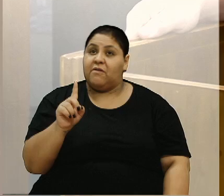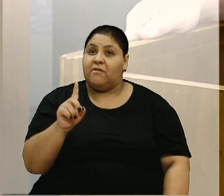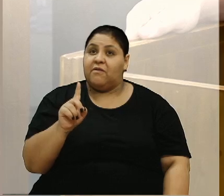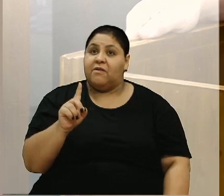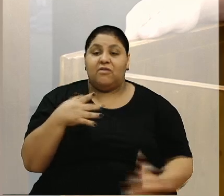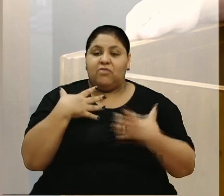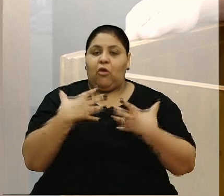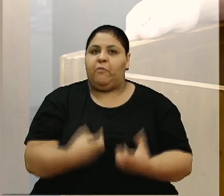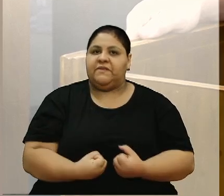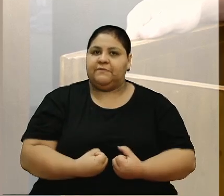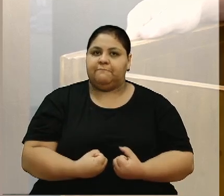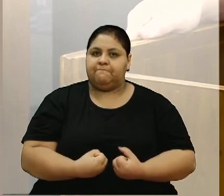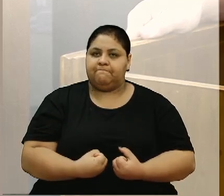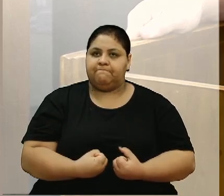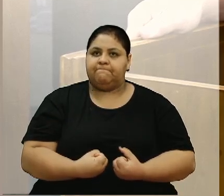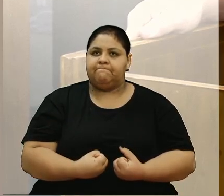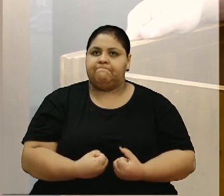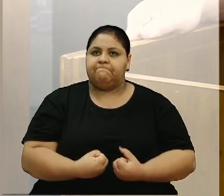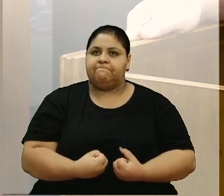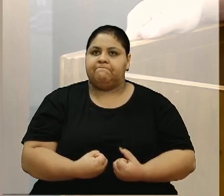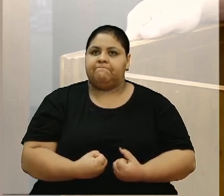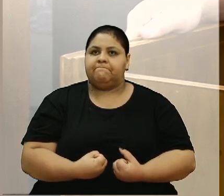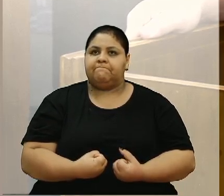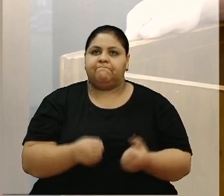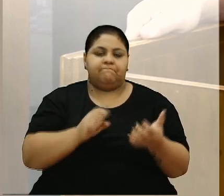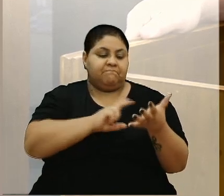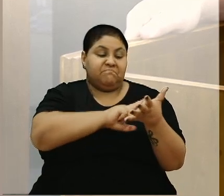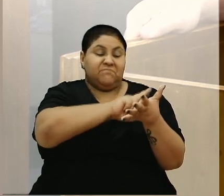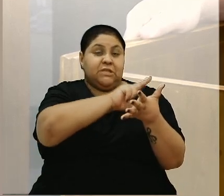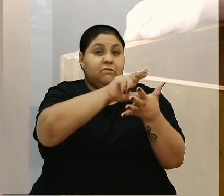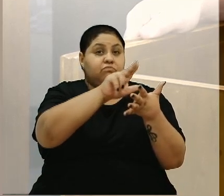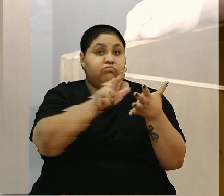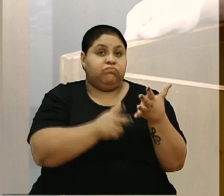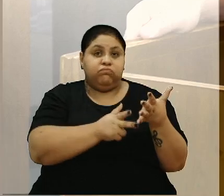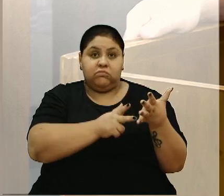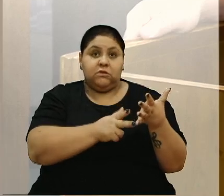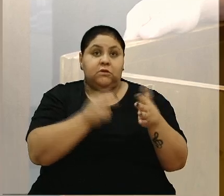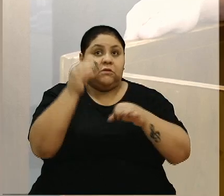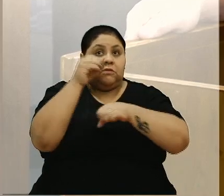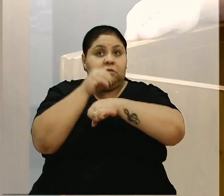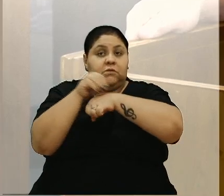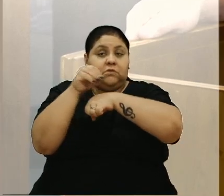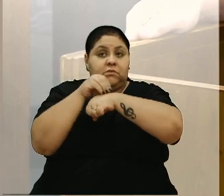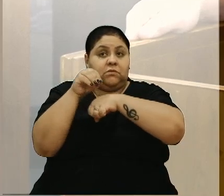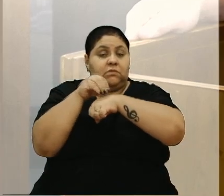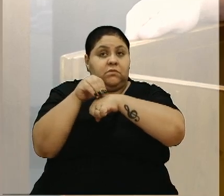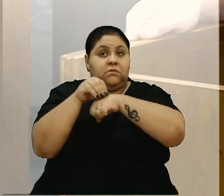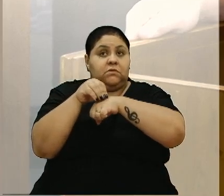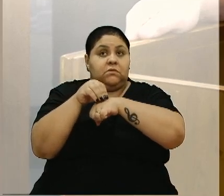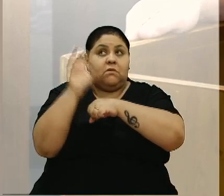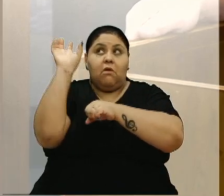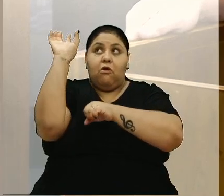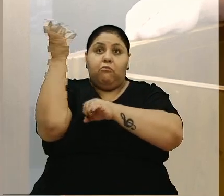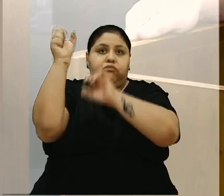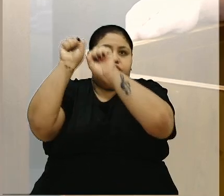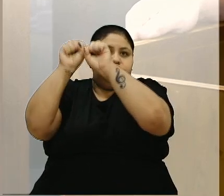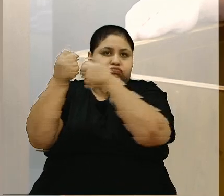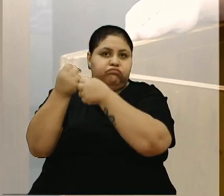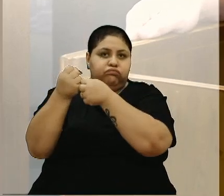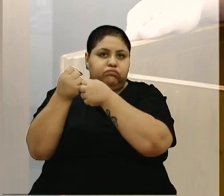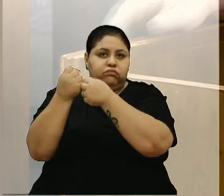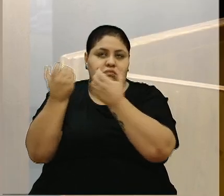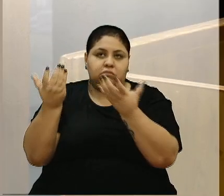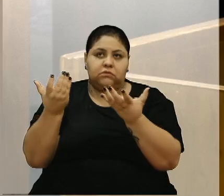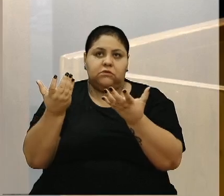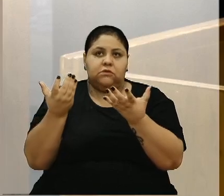para aceitar. Eu tenho diversos, milhares de indicações de queima de lâmpada de troca e até